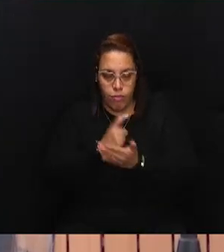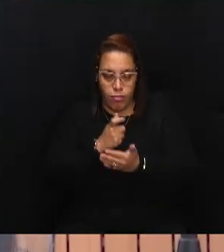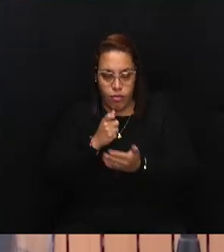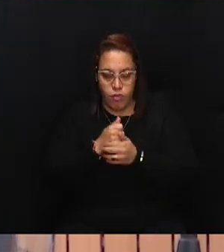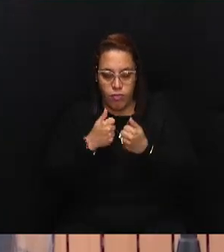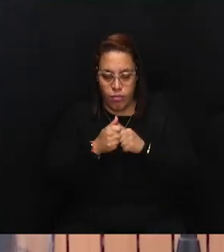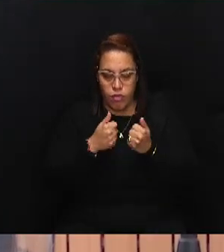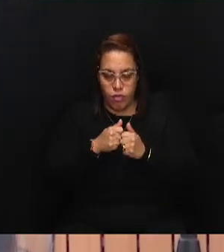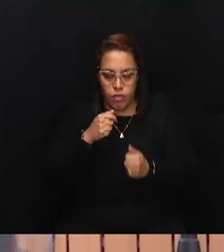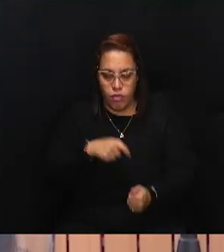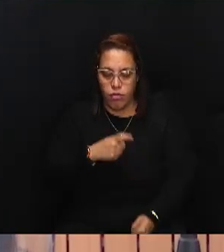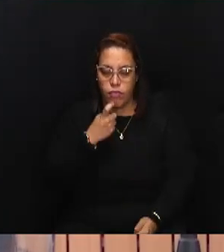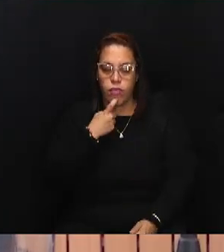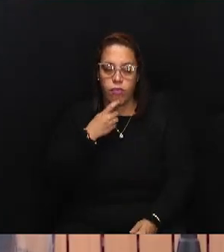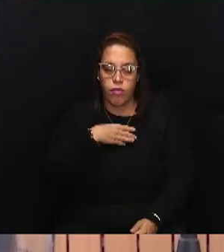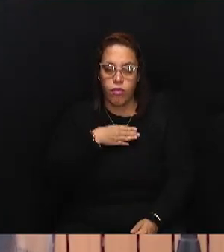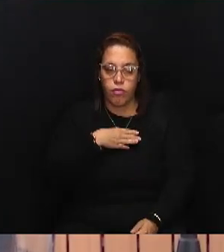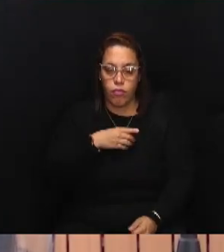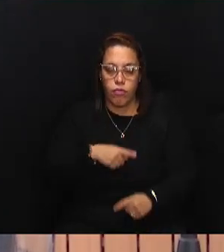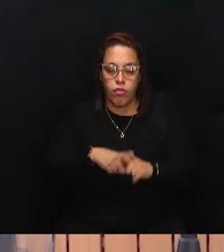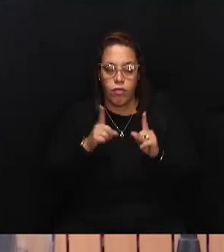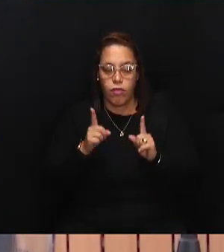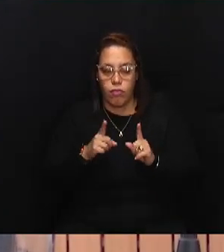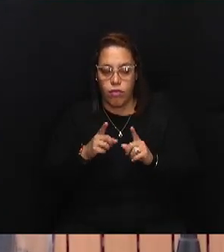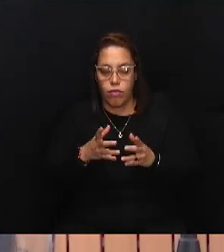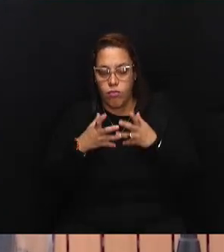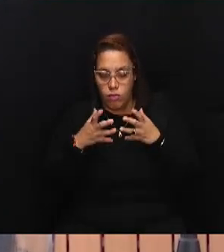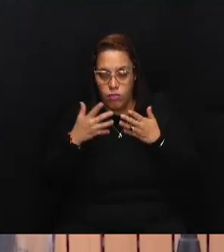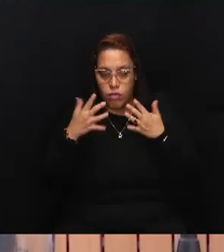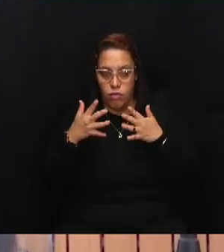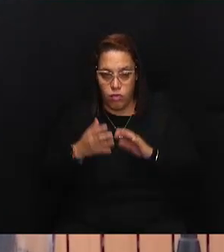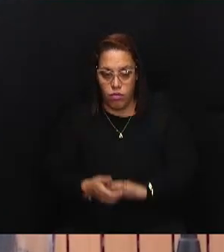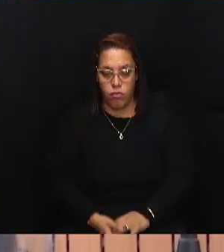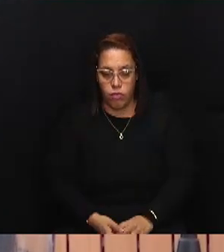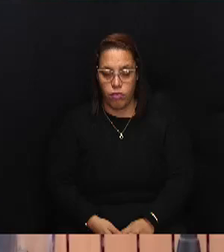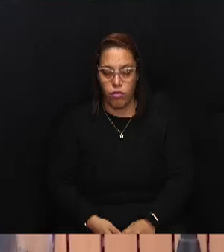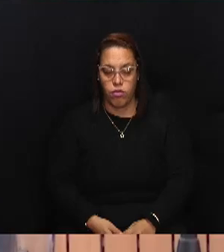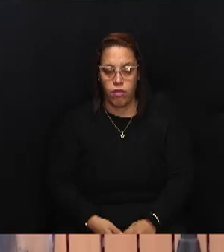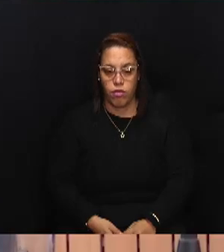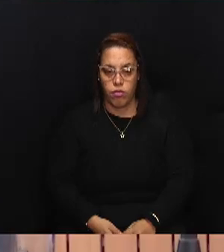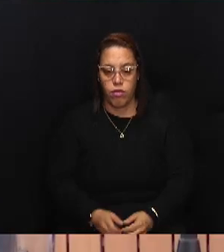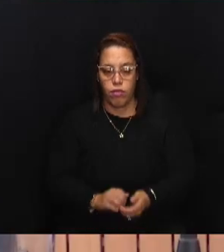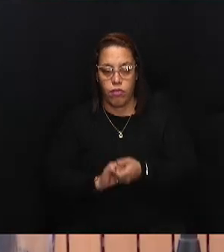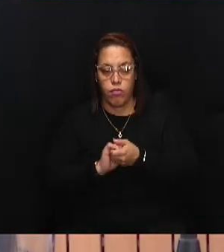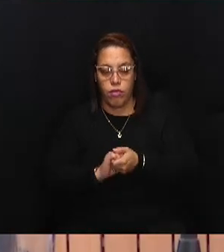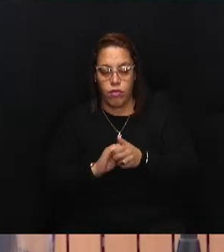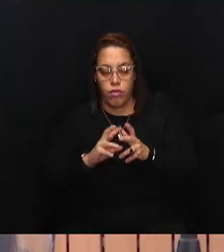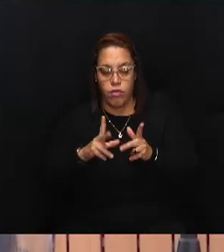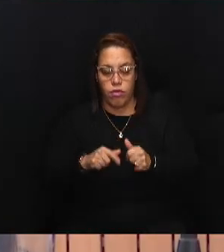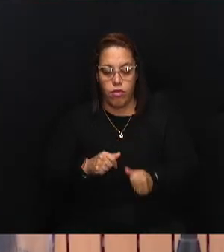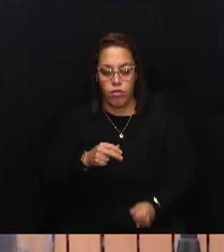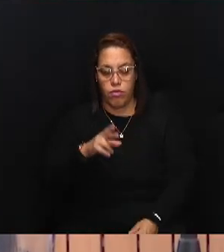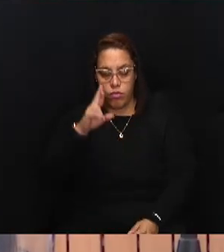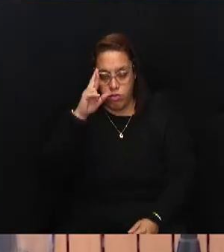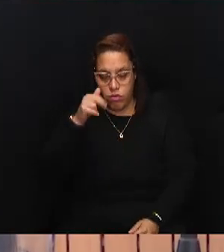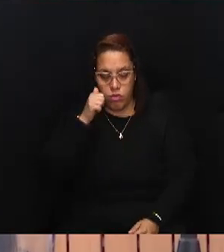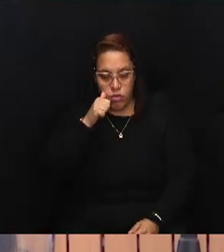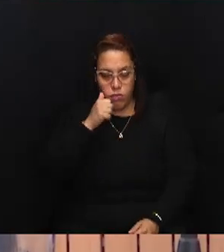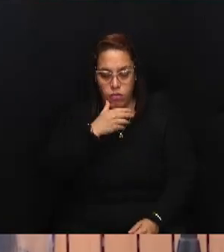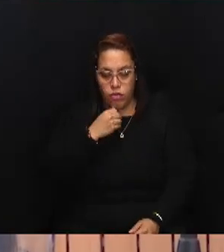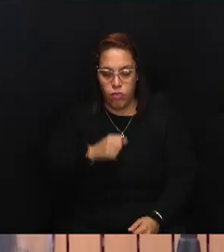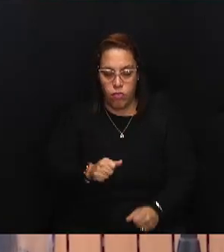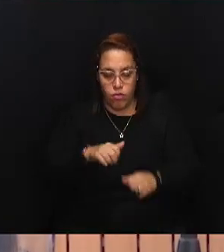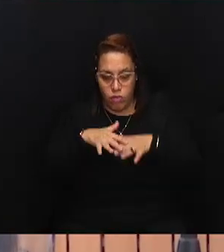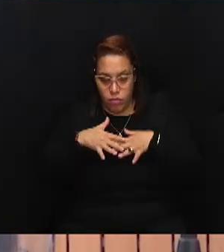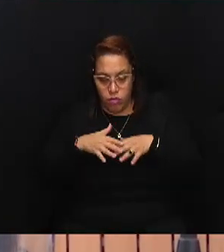ônibus aqui na cidade de Campinas. Mas eu quero, mais uma vez, parabenizar e cumprimentar a todos os senhores e senhoras por essa audiência